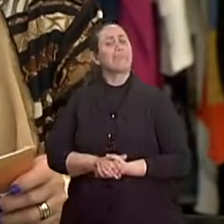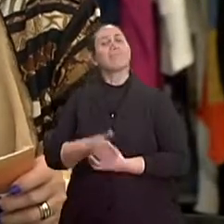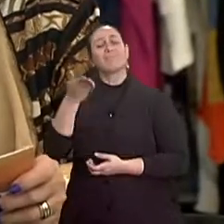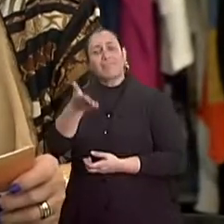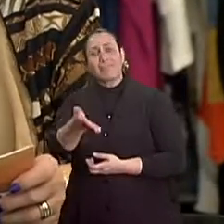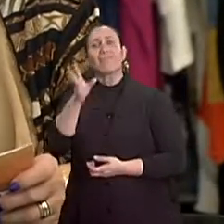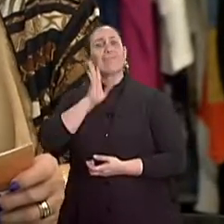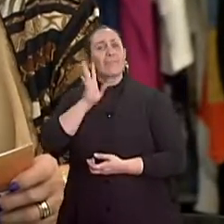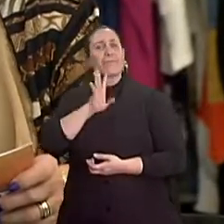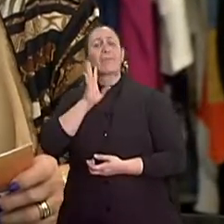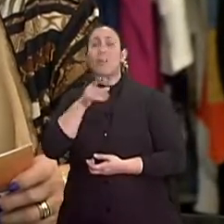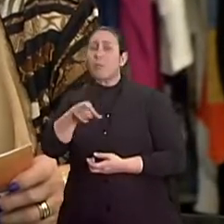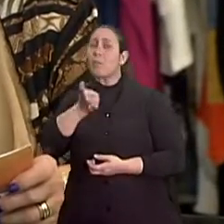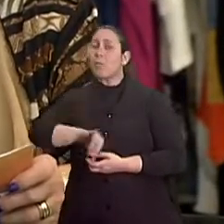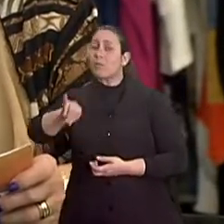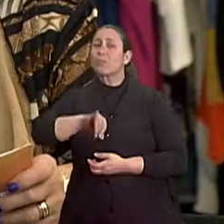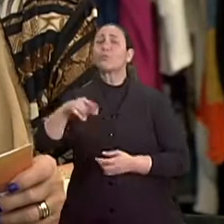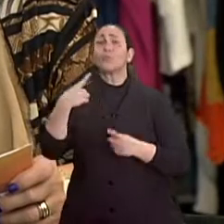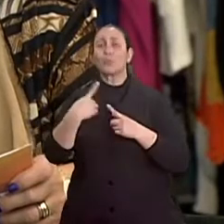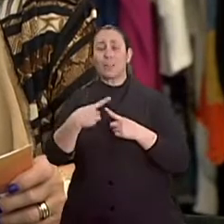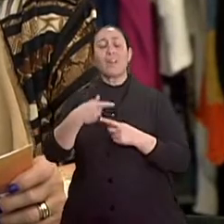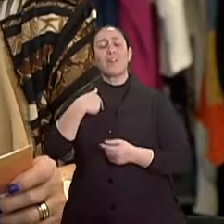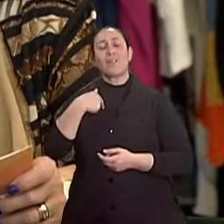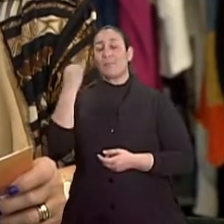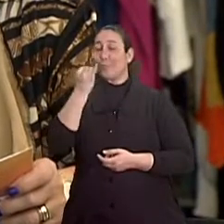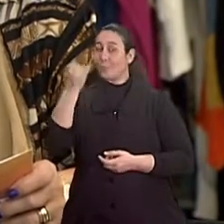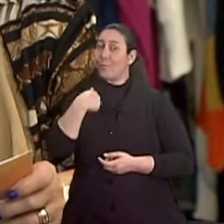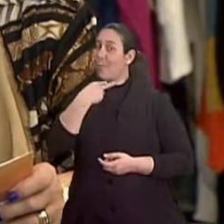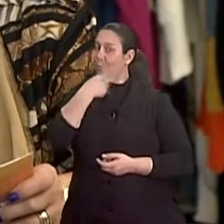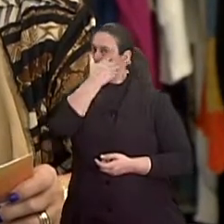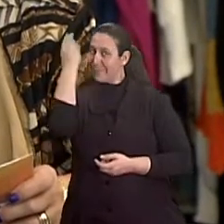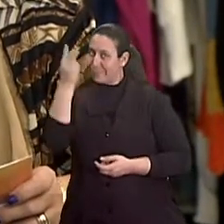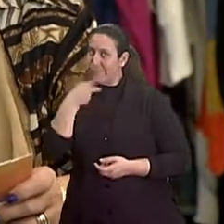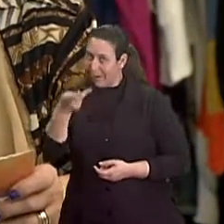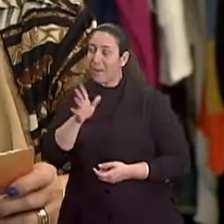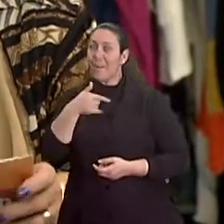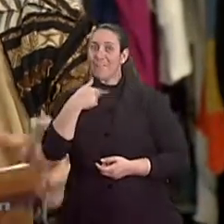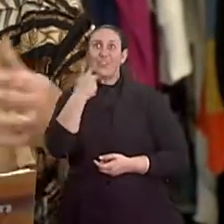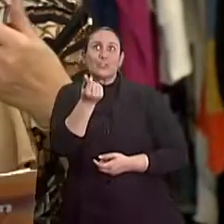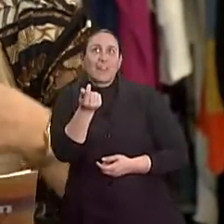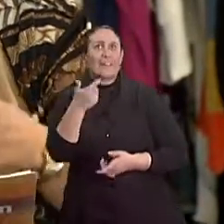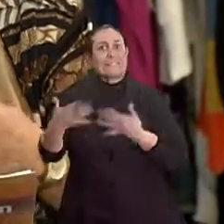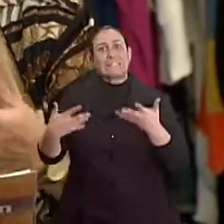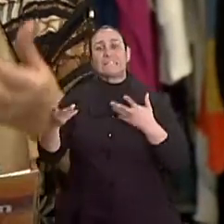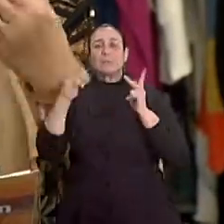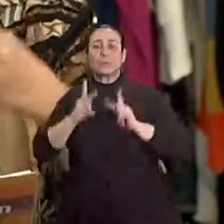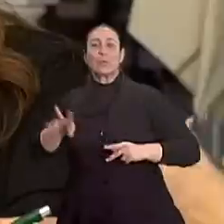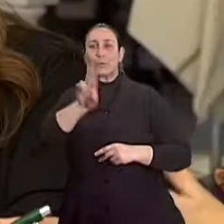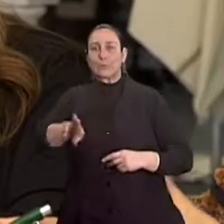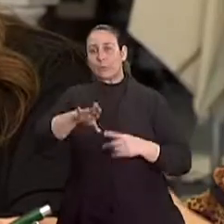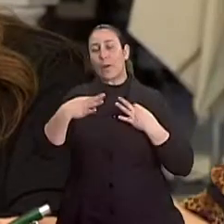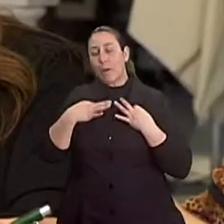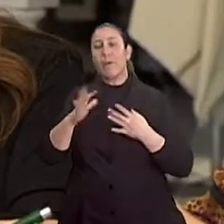isto é o investimento. Aí eu cheguei naquele ponto também que a gente não pode deixar de falar, já que eu falei em dinheiro também, das pessoas se vestirem